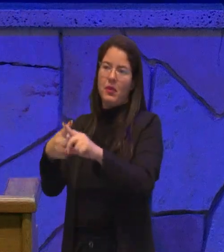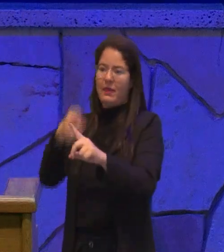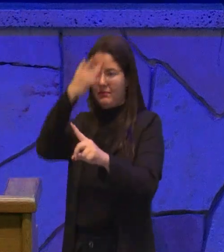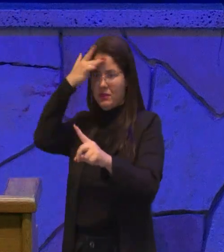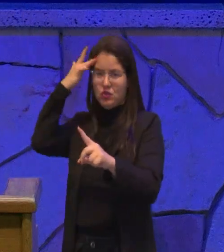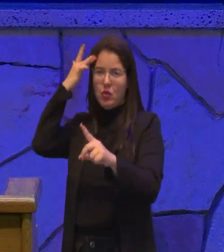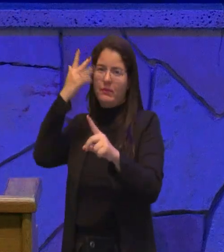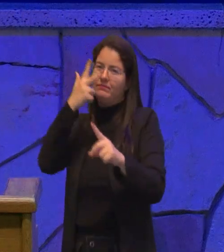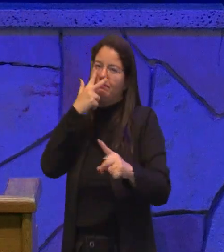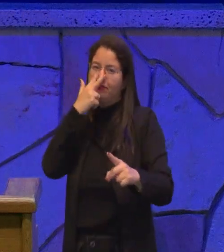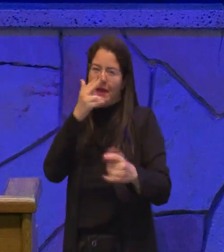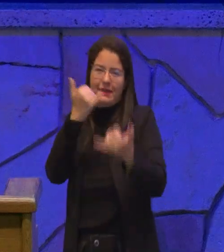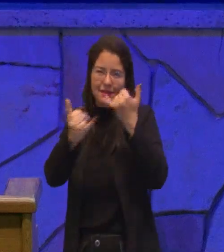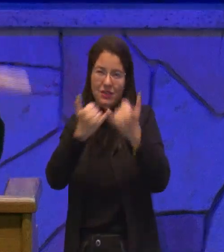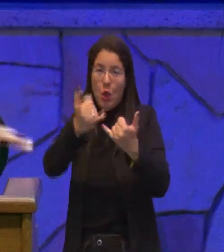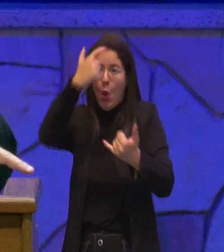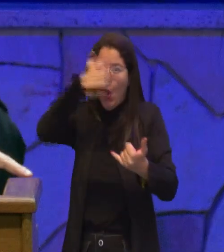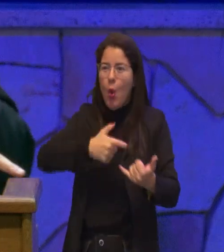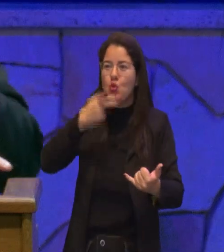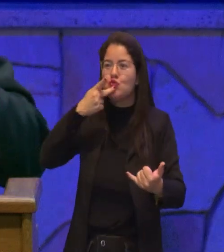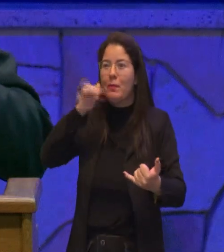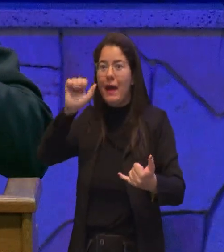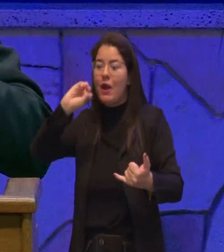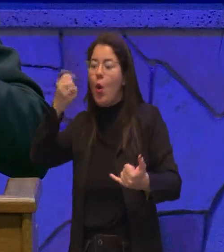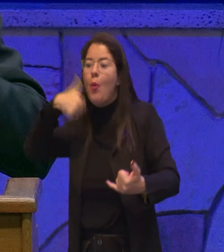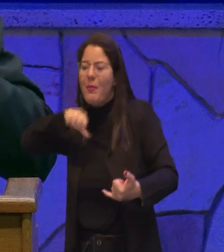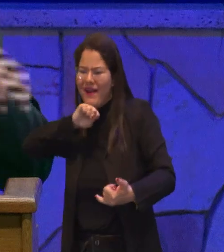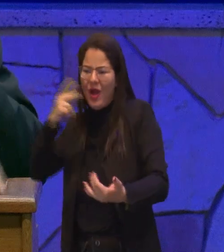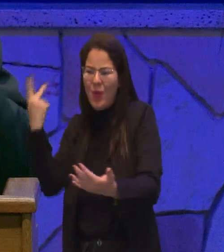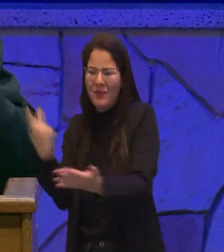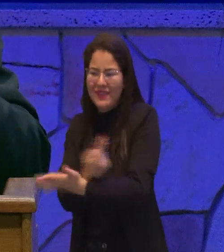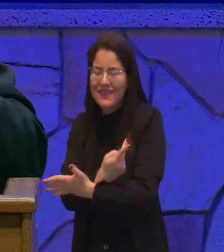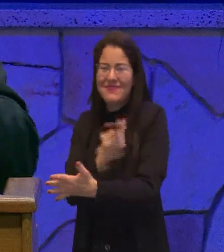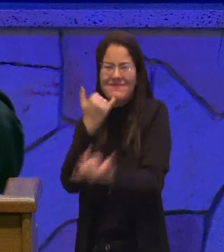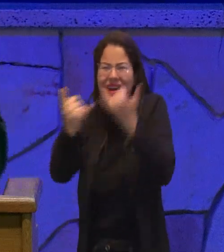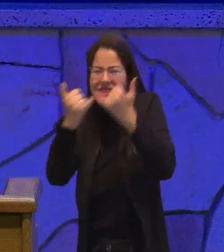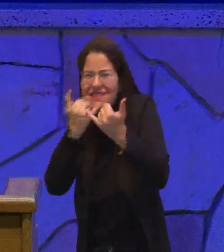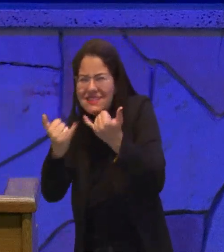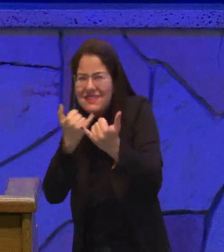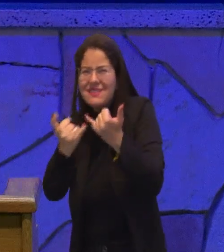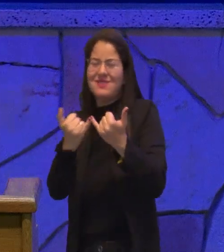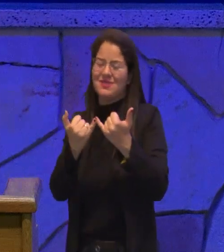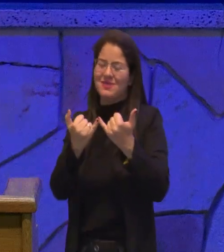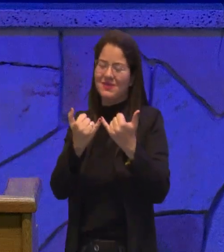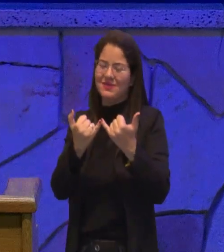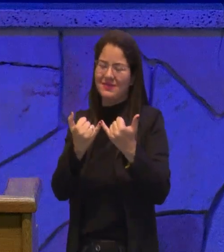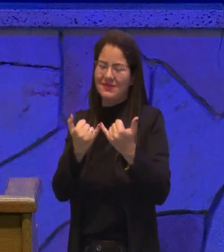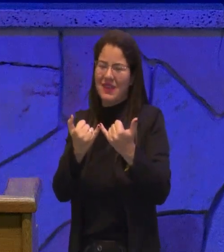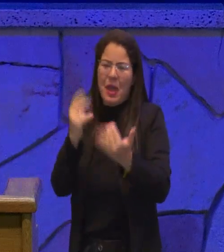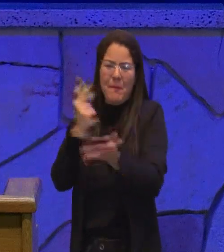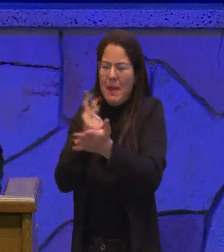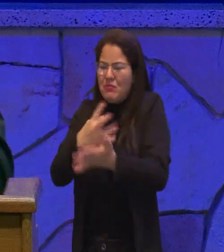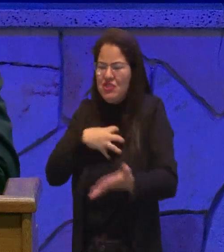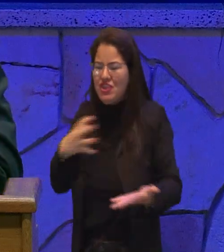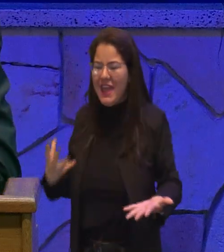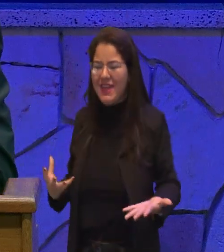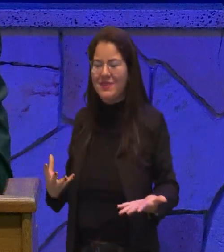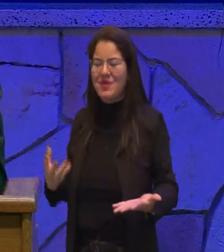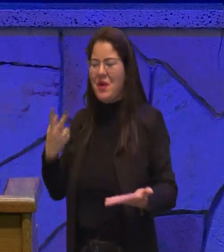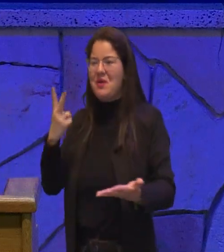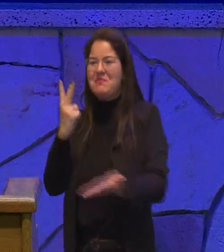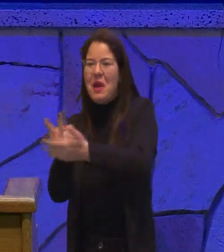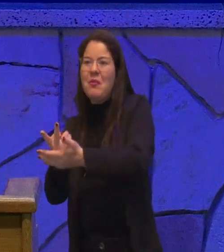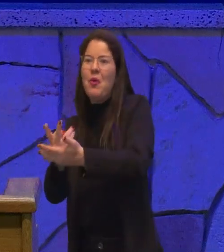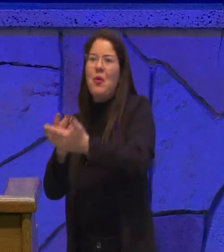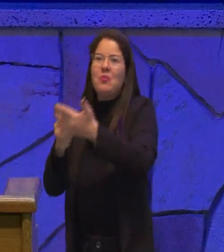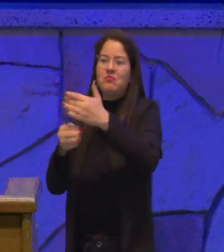sim, de ser igual, de ser parecido, com as mesmas manias, e às